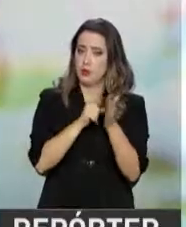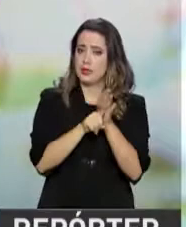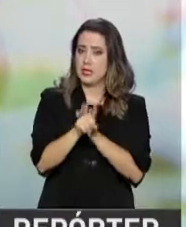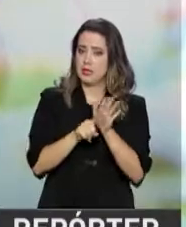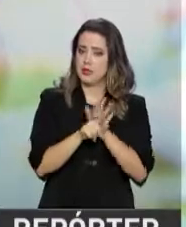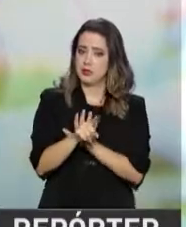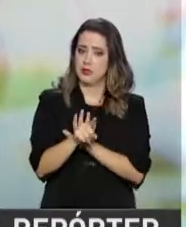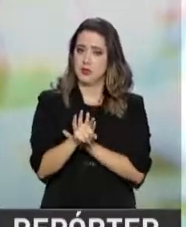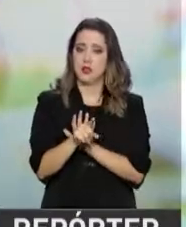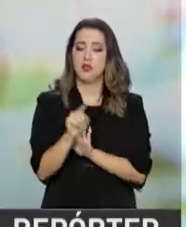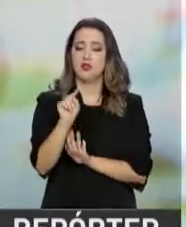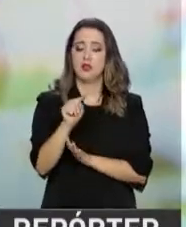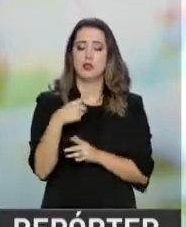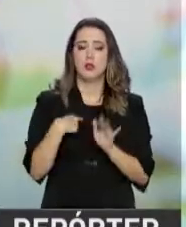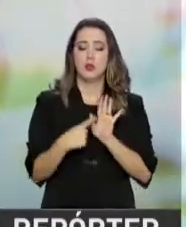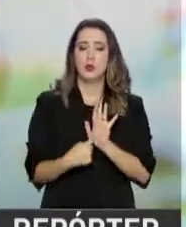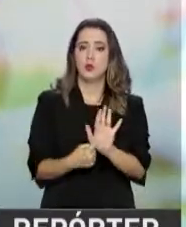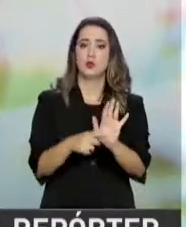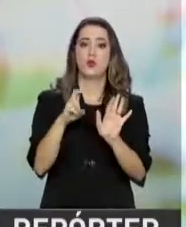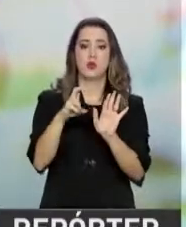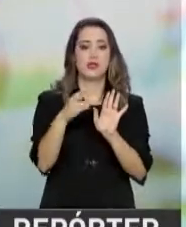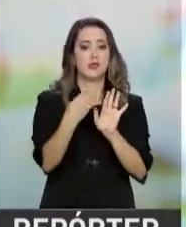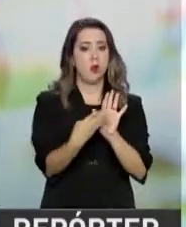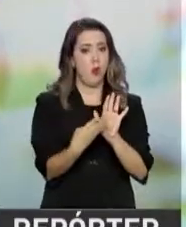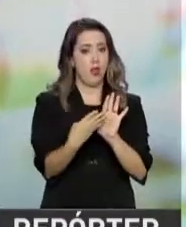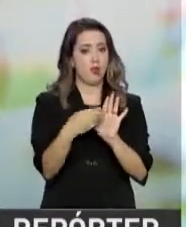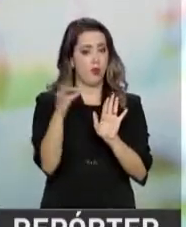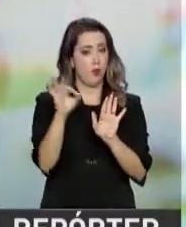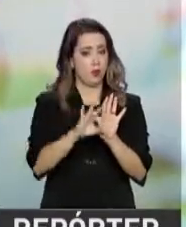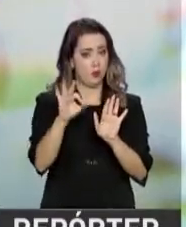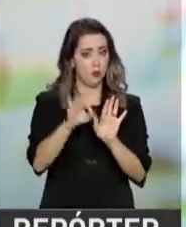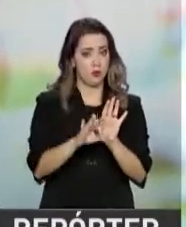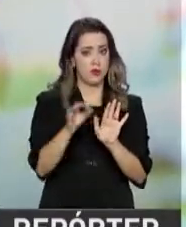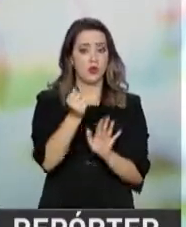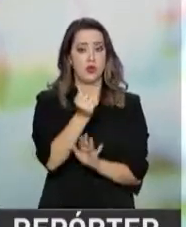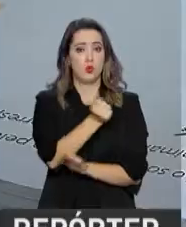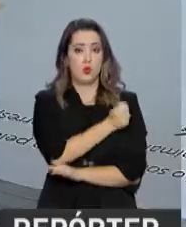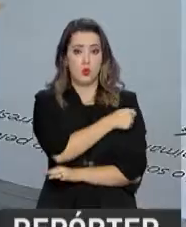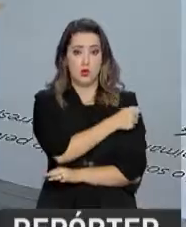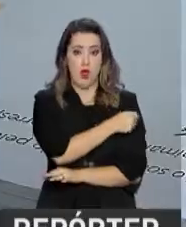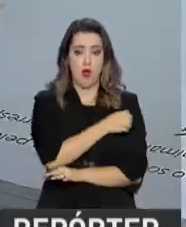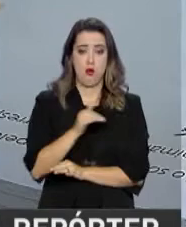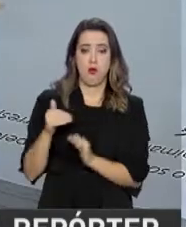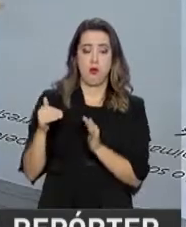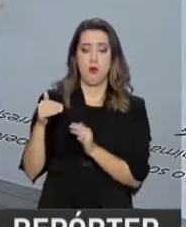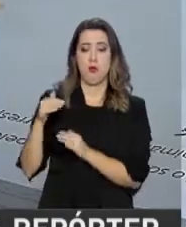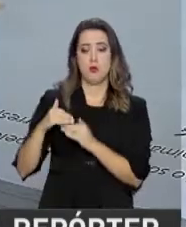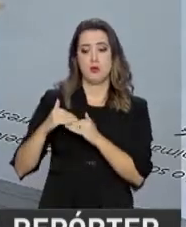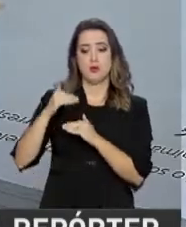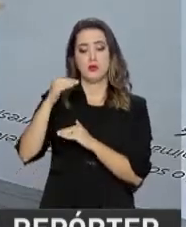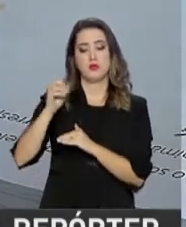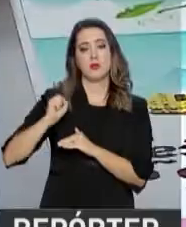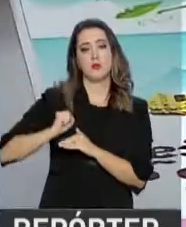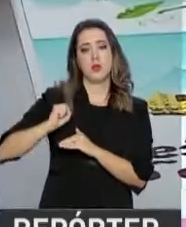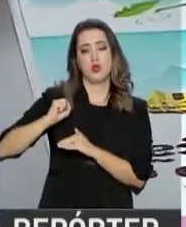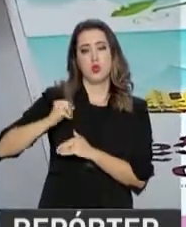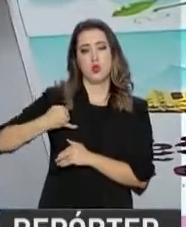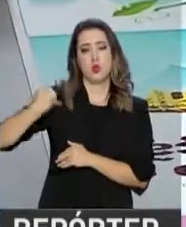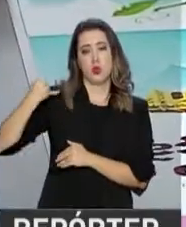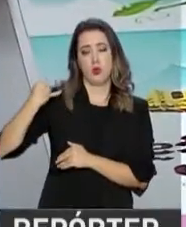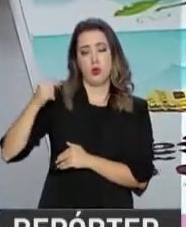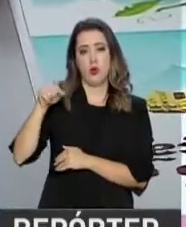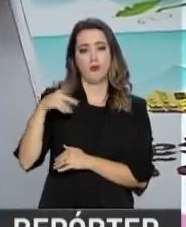alfabetização 54 por cento dos estudantes acima de 8 anos permanecem em níveis insuficientes